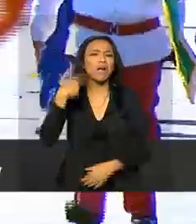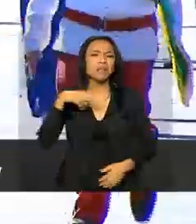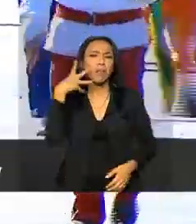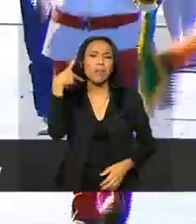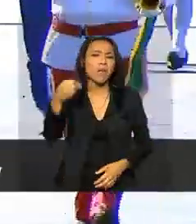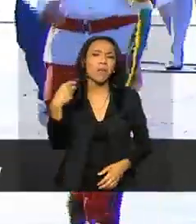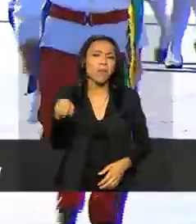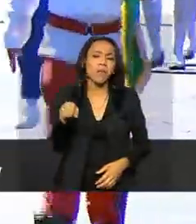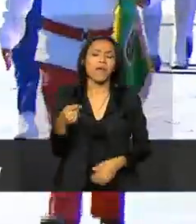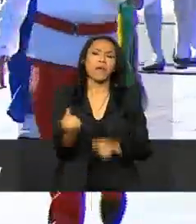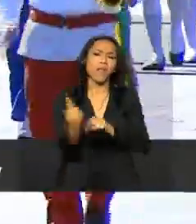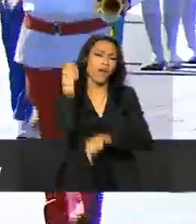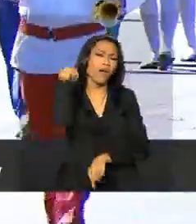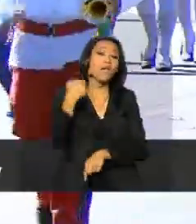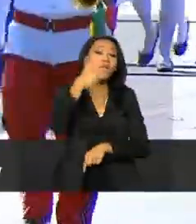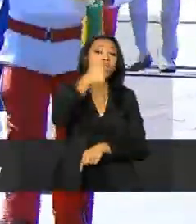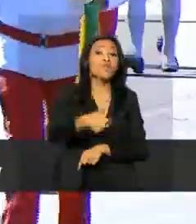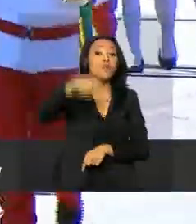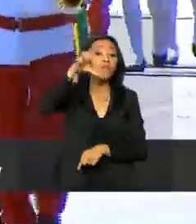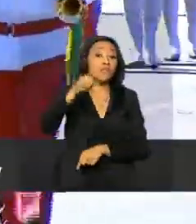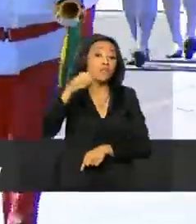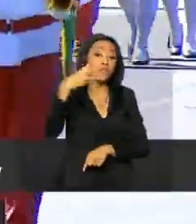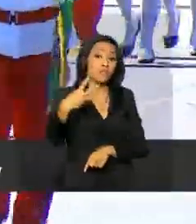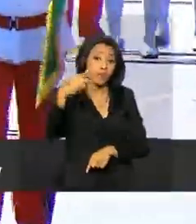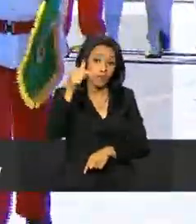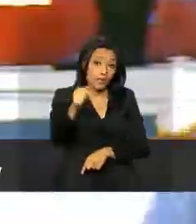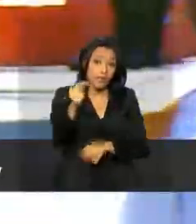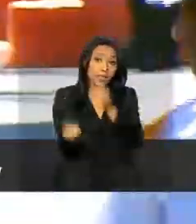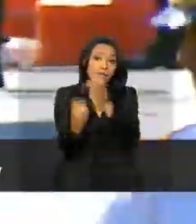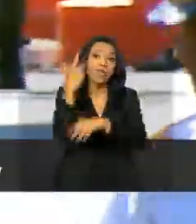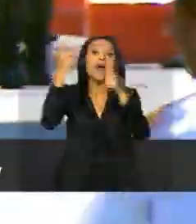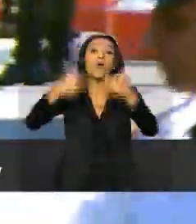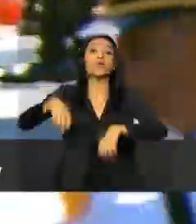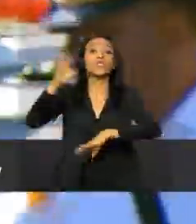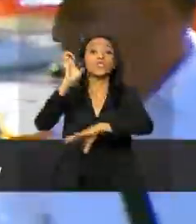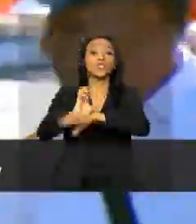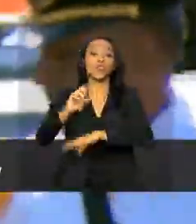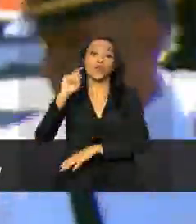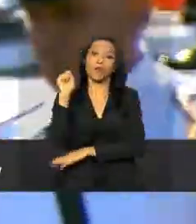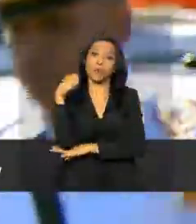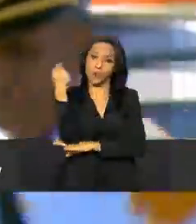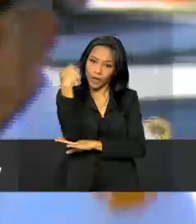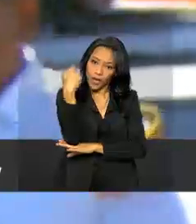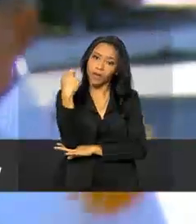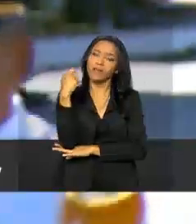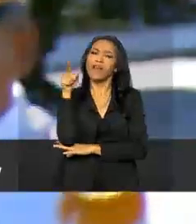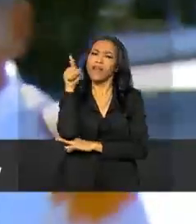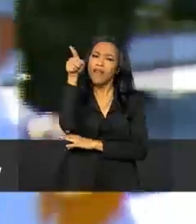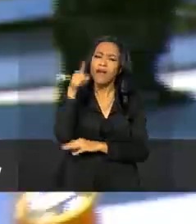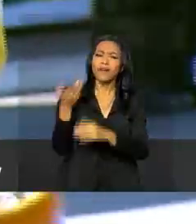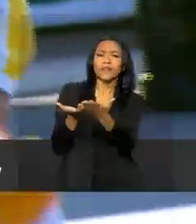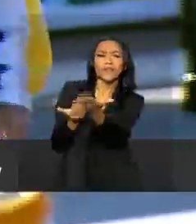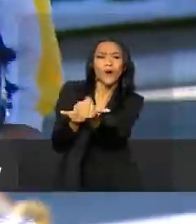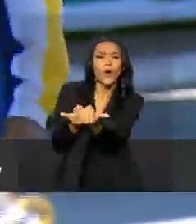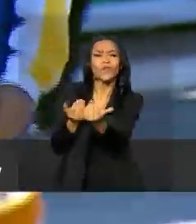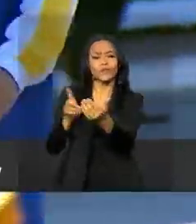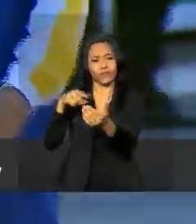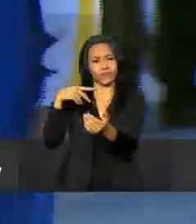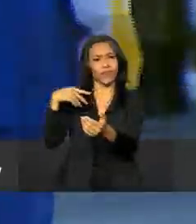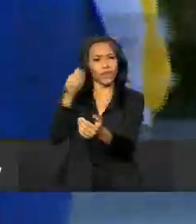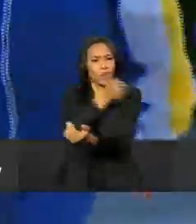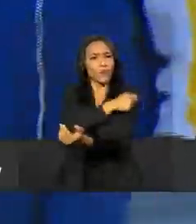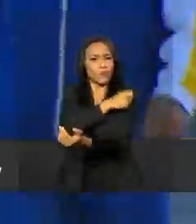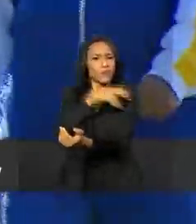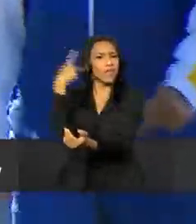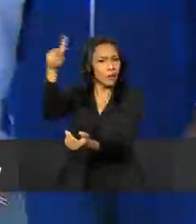em 1937, lá em Porto Alegre, por jovens alunos da escola Júlio de Castilho,